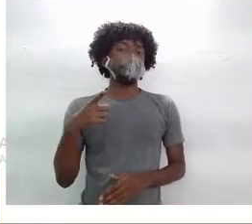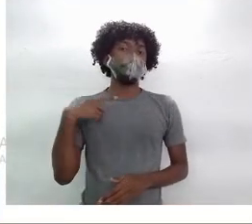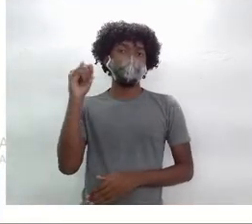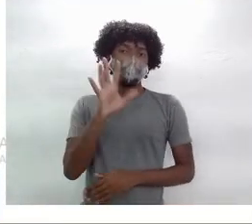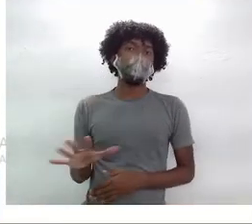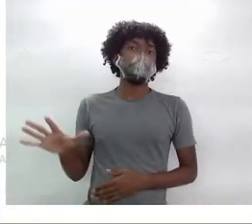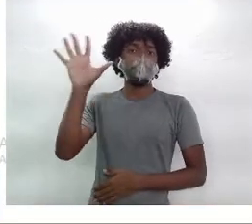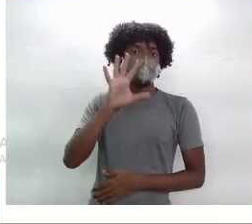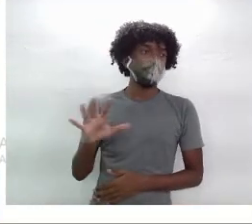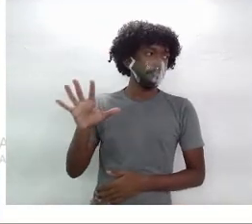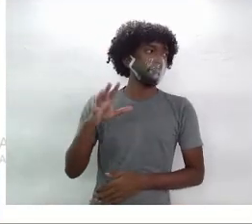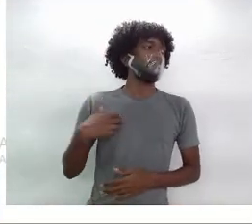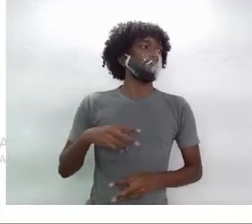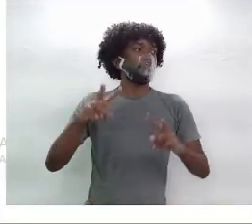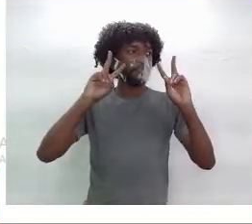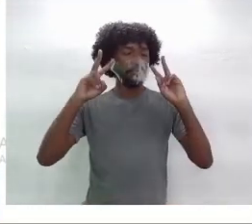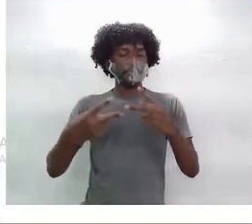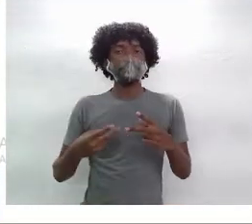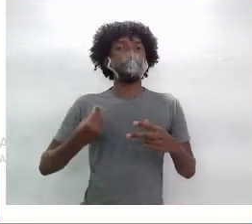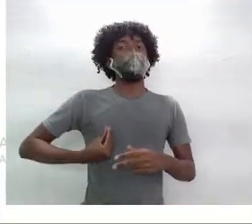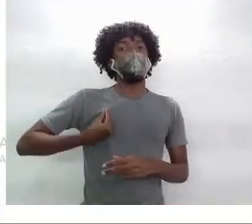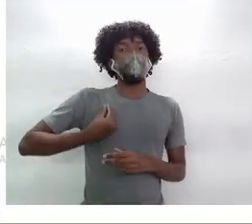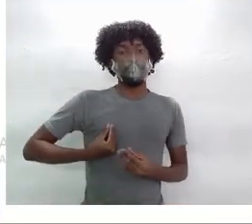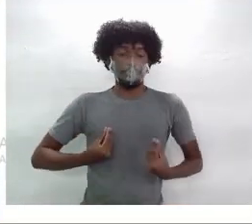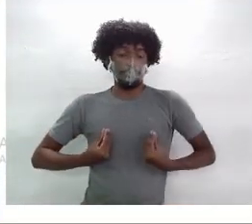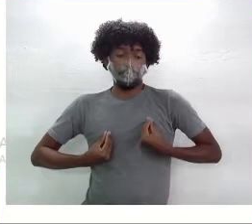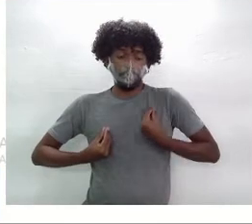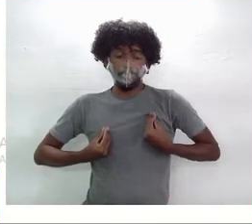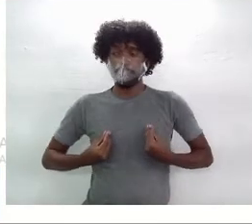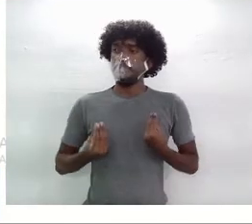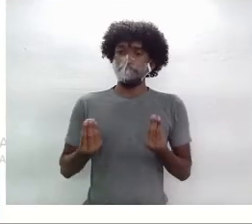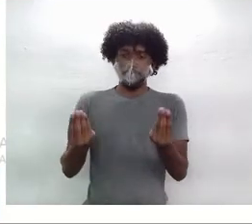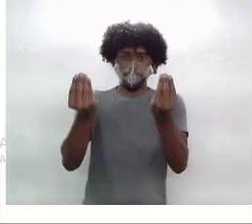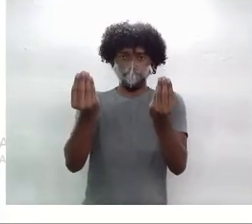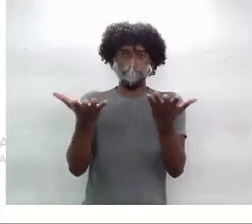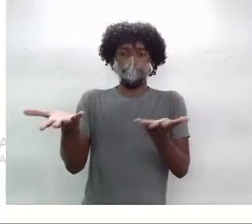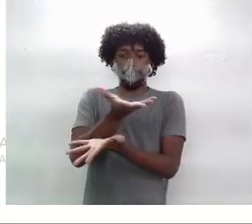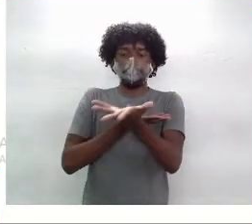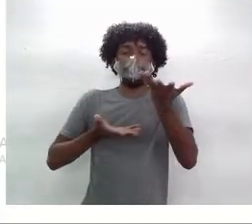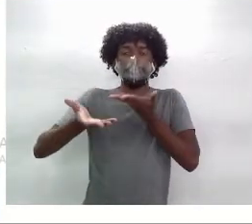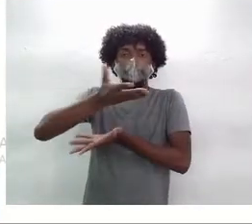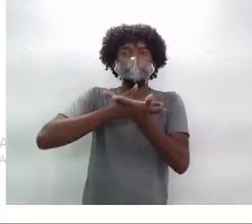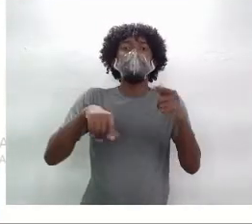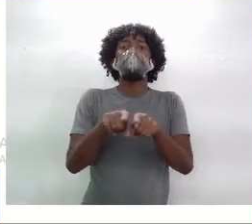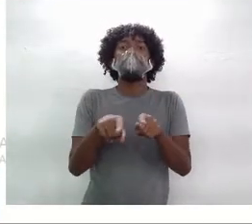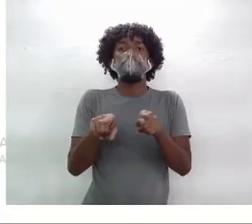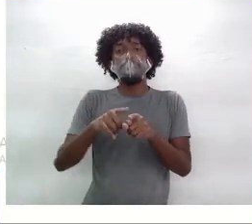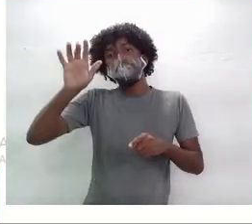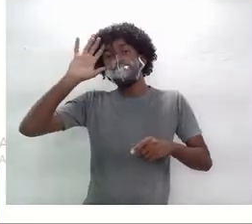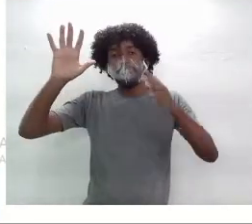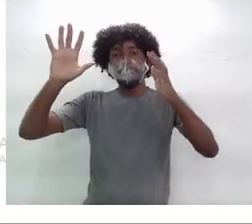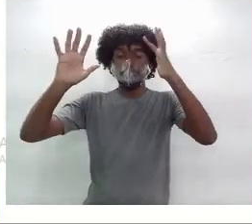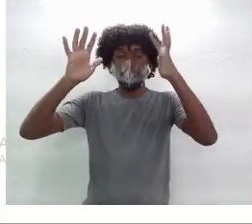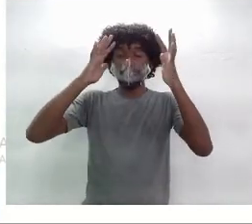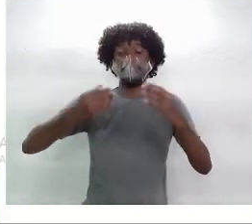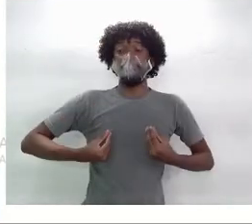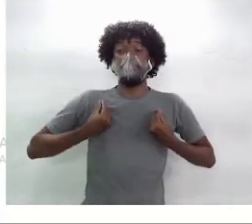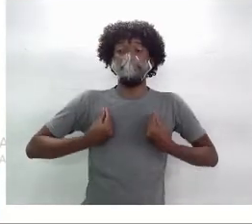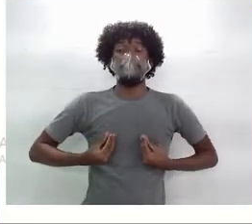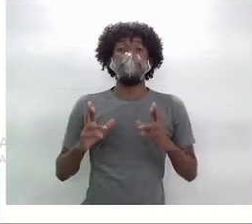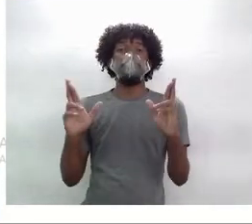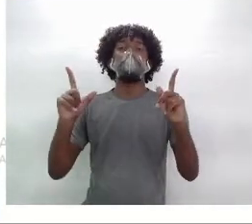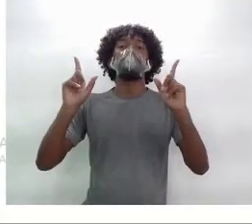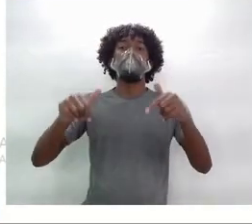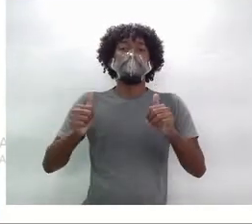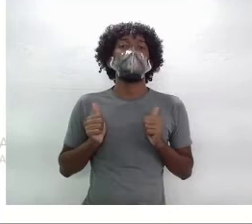tela, reconhecemos a coexistência das diversas crenças religiosas e filosofias de vida como uma